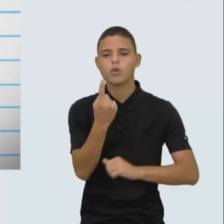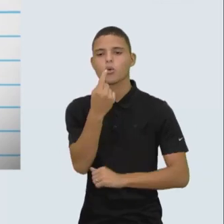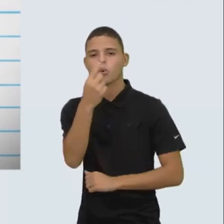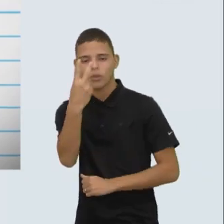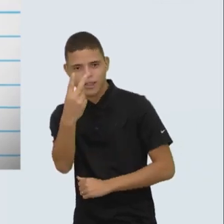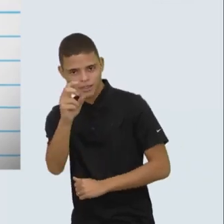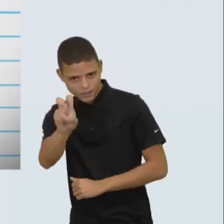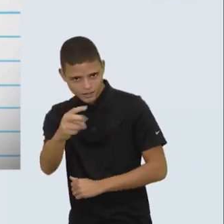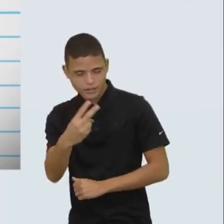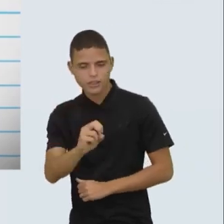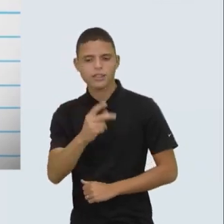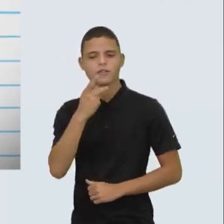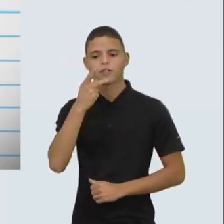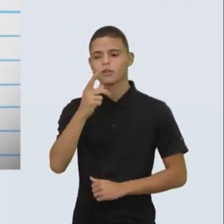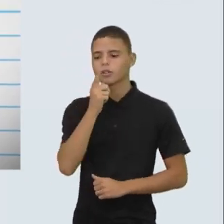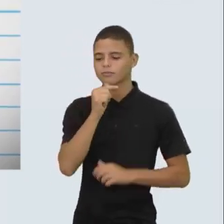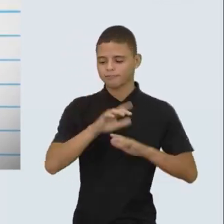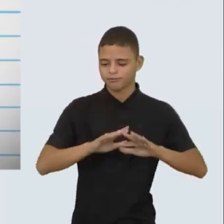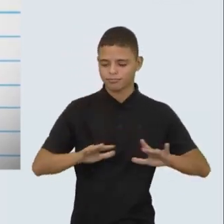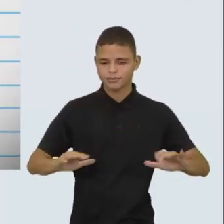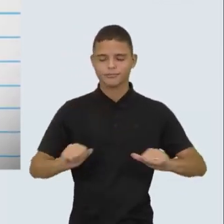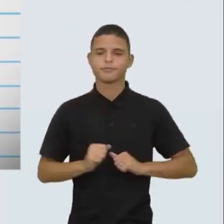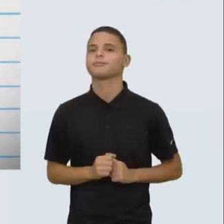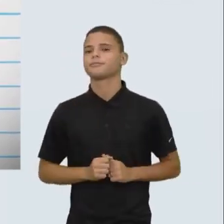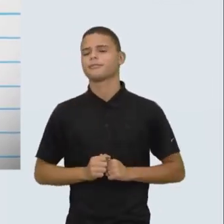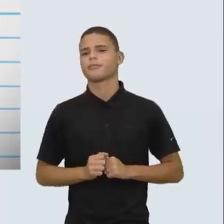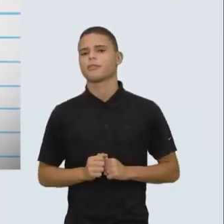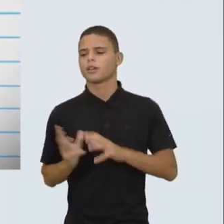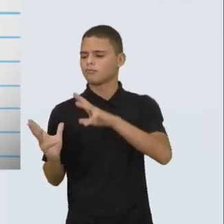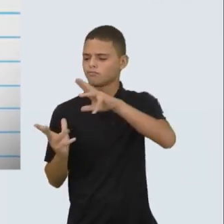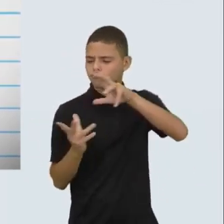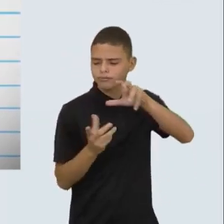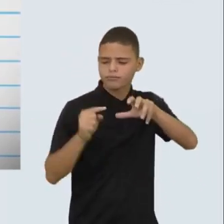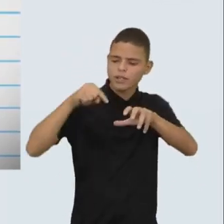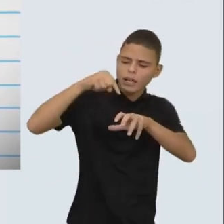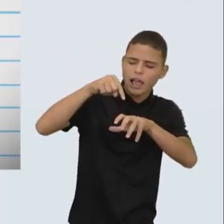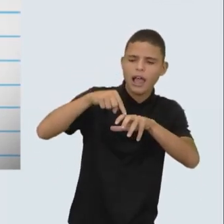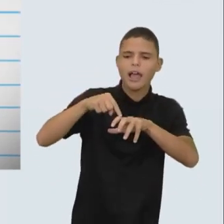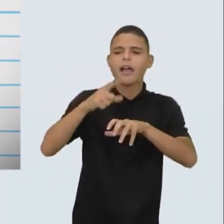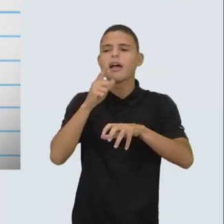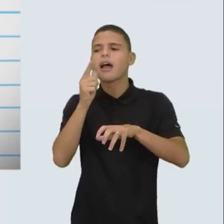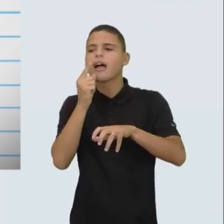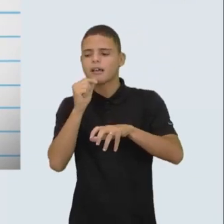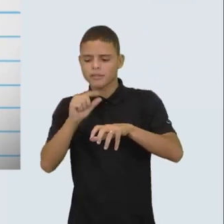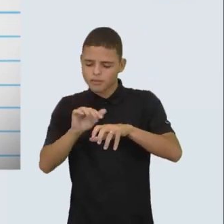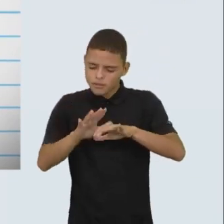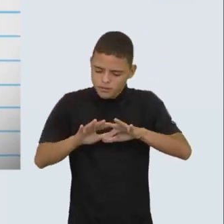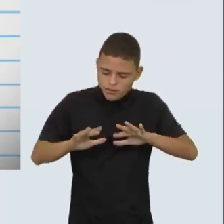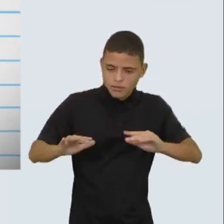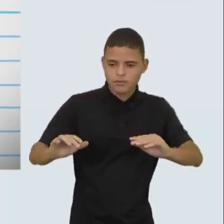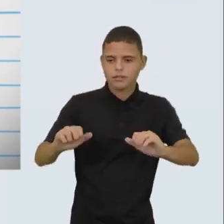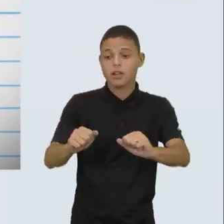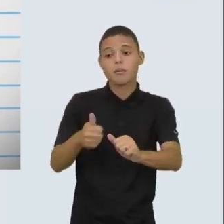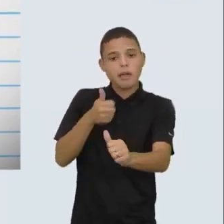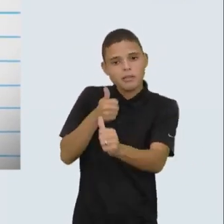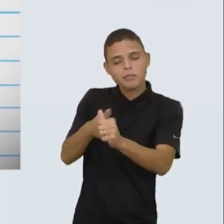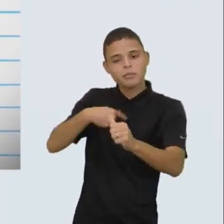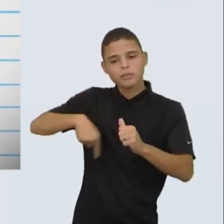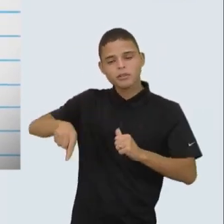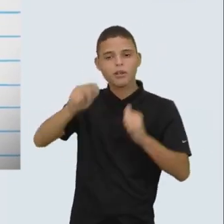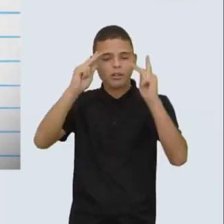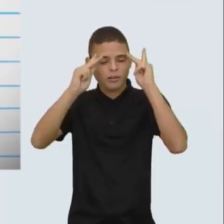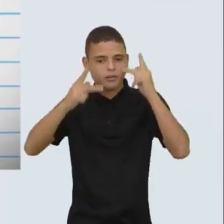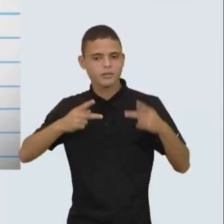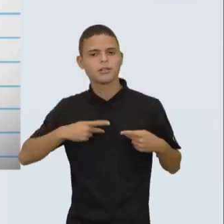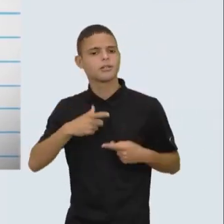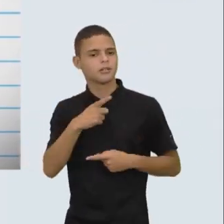vida terrestre. Embora seja a menor parte do planeta, o ambiente terrestre é aquele mais próximo de nós, seres humanos. Ele engloba os mais